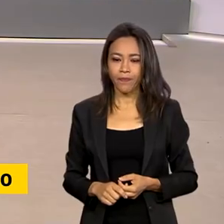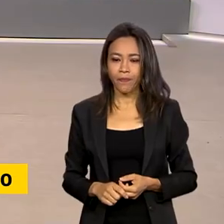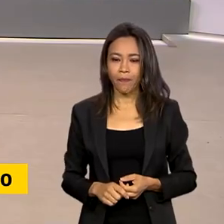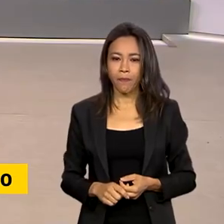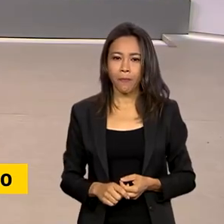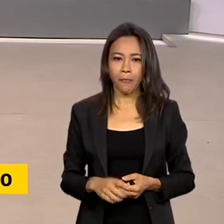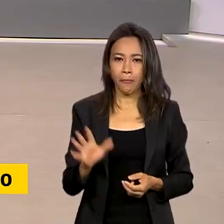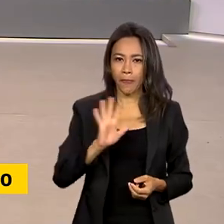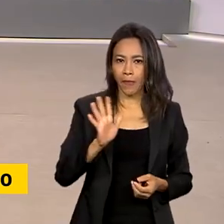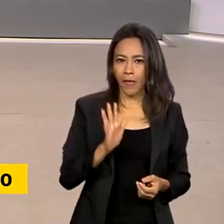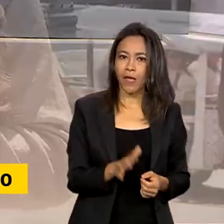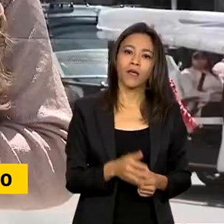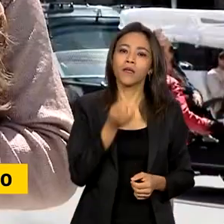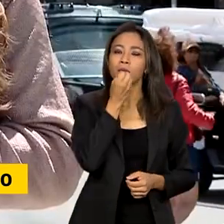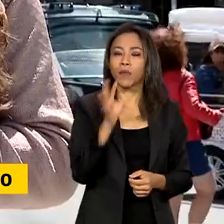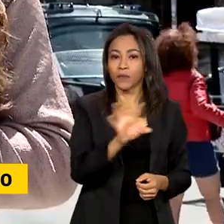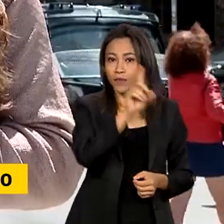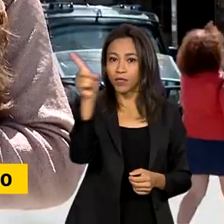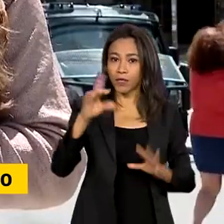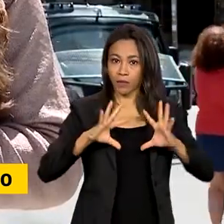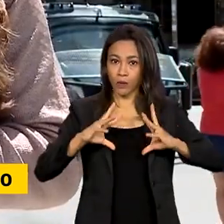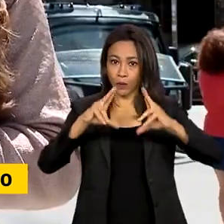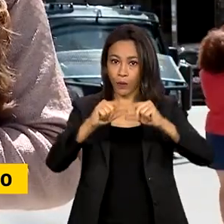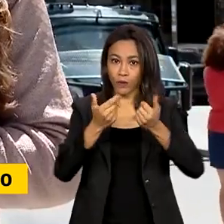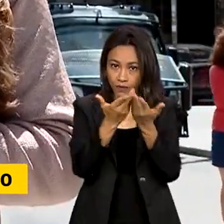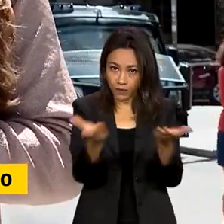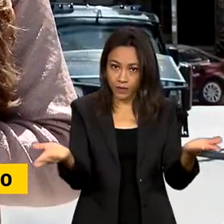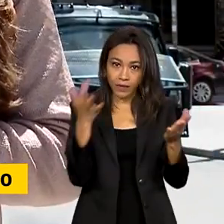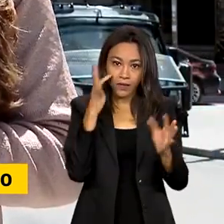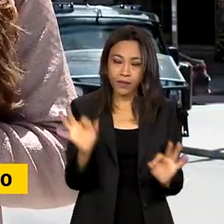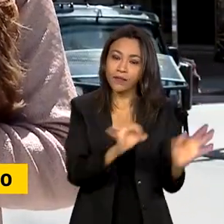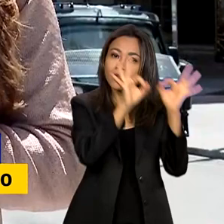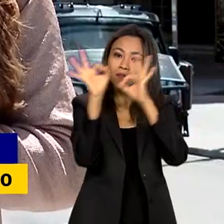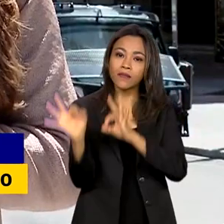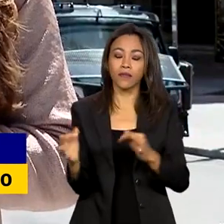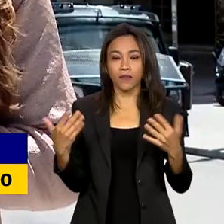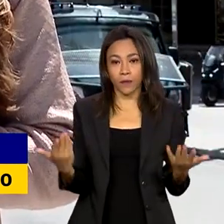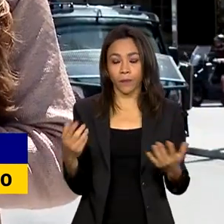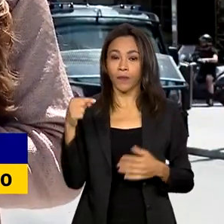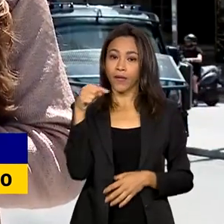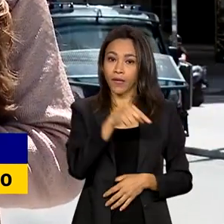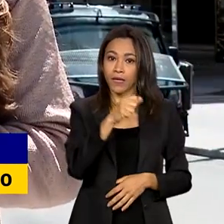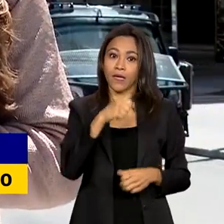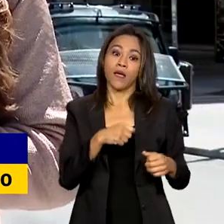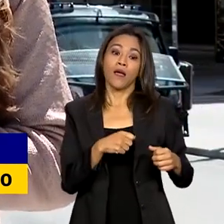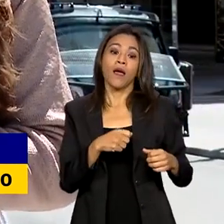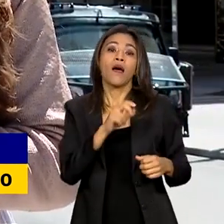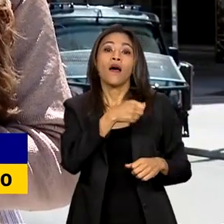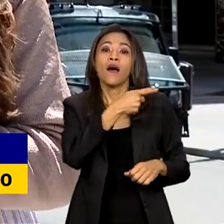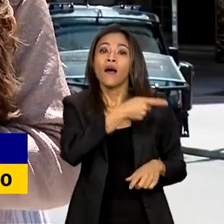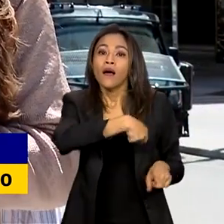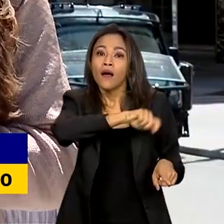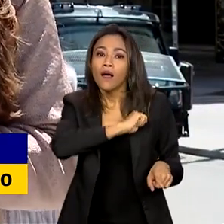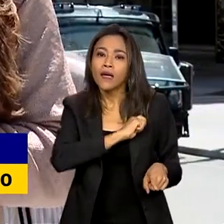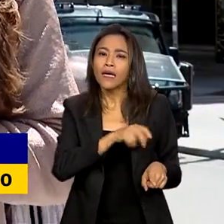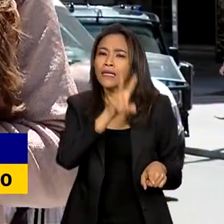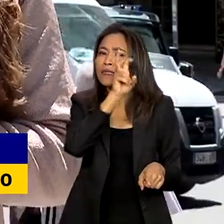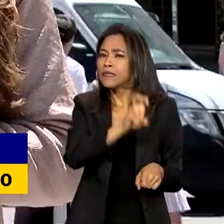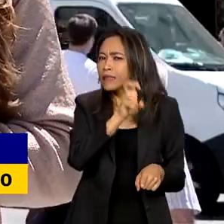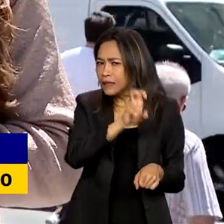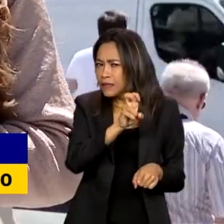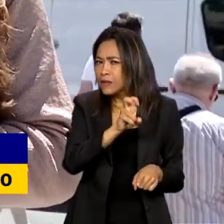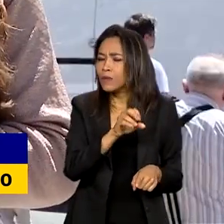Oi, Vanessa, muito bom dia para você e para todo mundo que acompanha a gente. Bom, aqui em Madrid são 5 horas a mais, portanto, 1 da tarde.